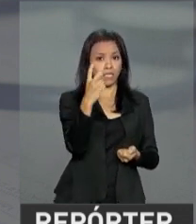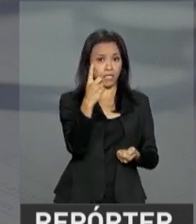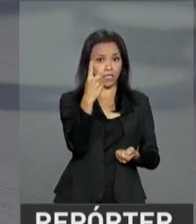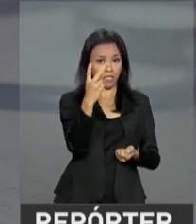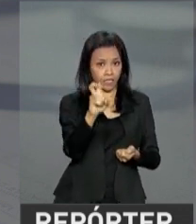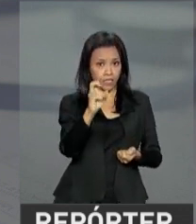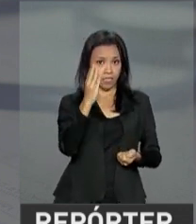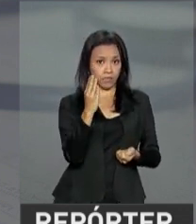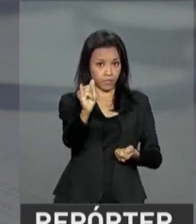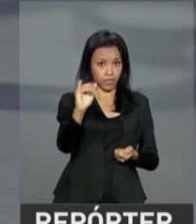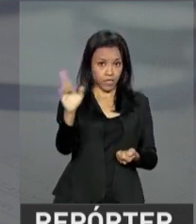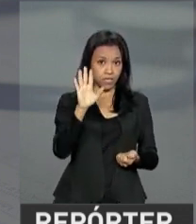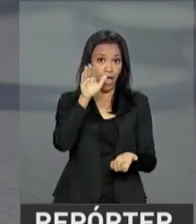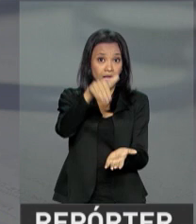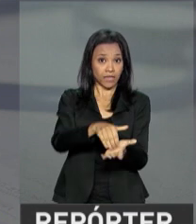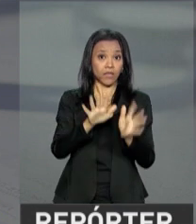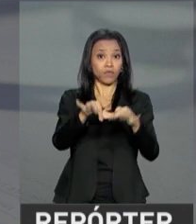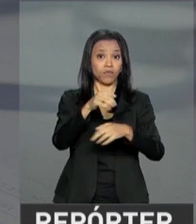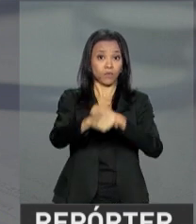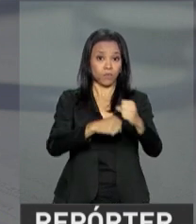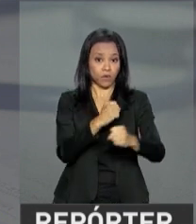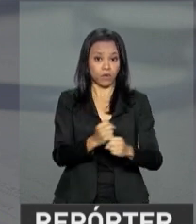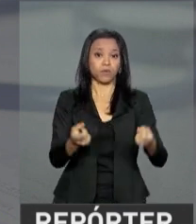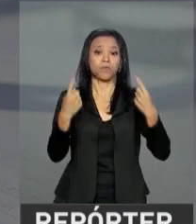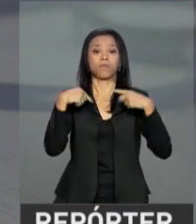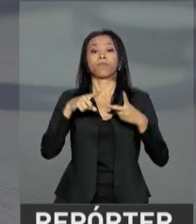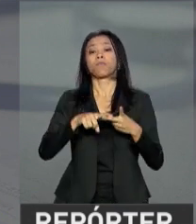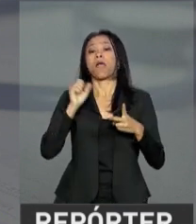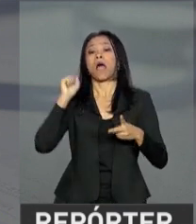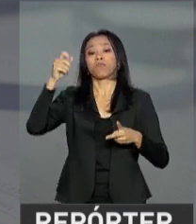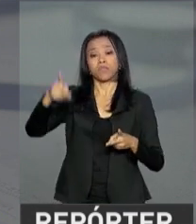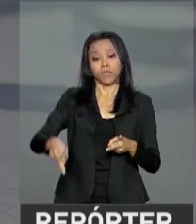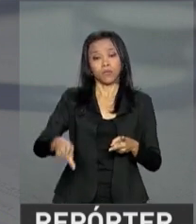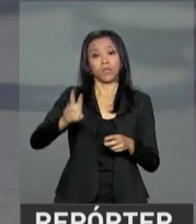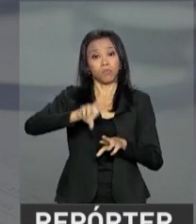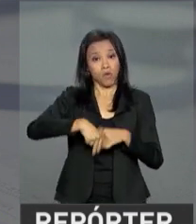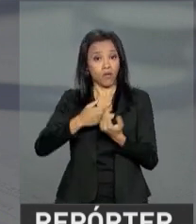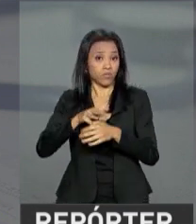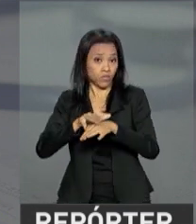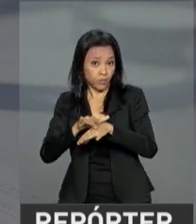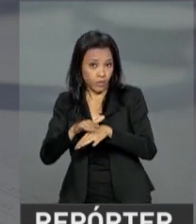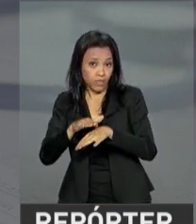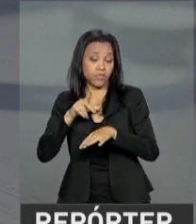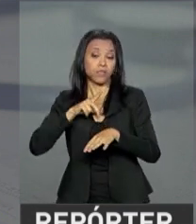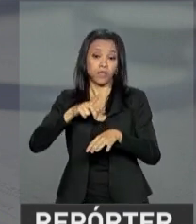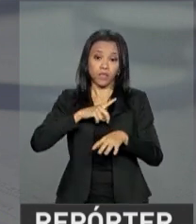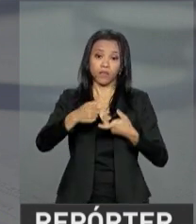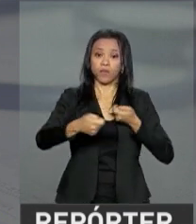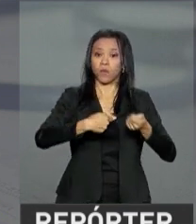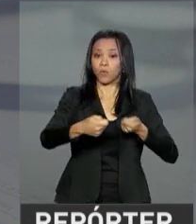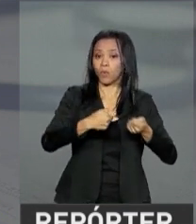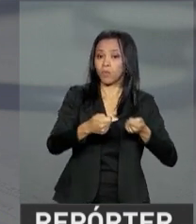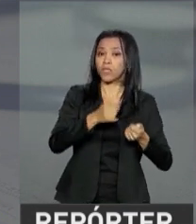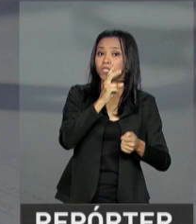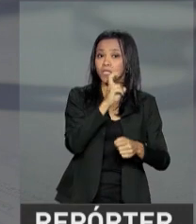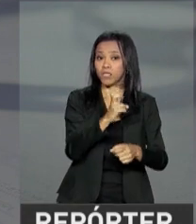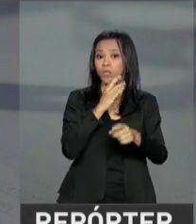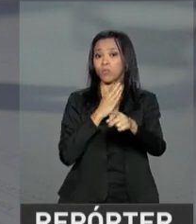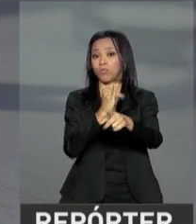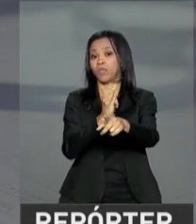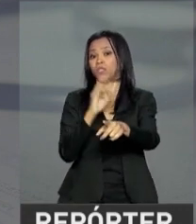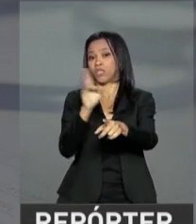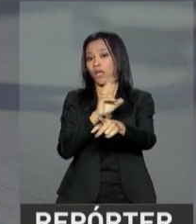final do ano já no caso de aposentadorias por invalidez a estimativa de uma economia de cerca de 5 bilhões de reais